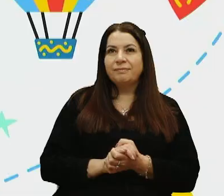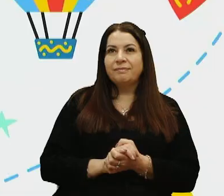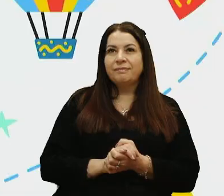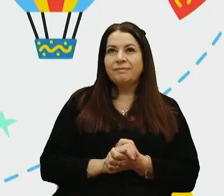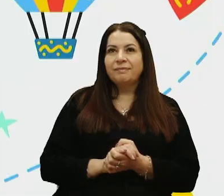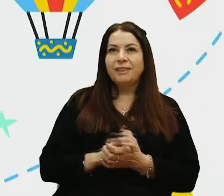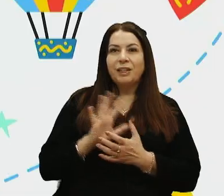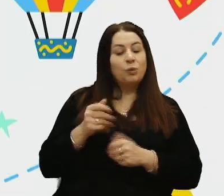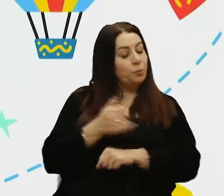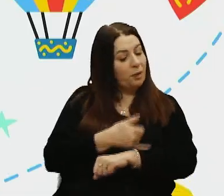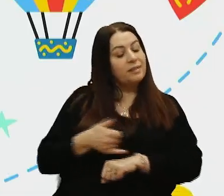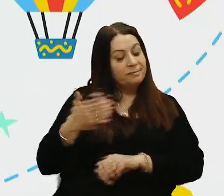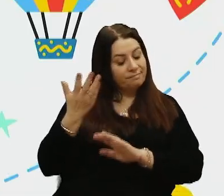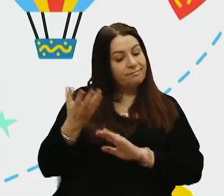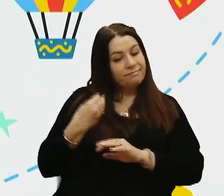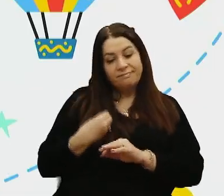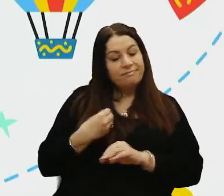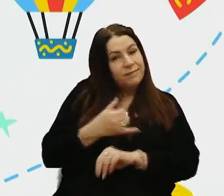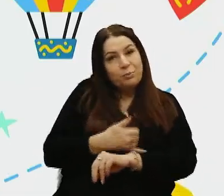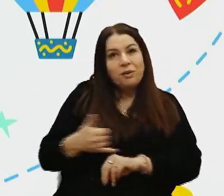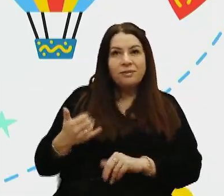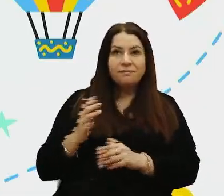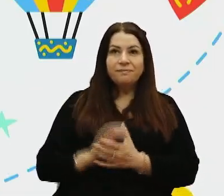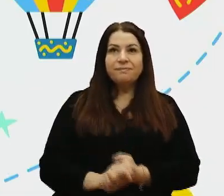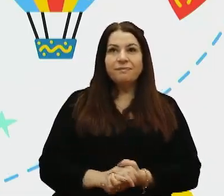Tudo passa. Na vida tudo passa.